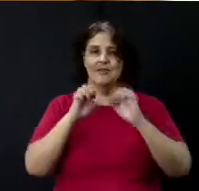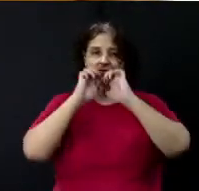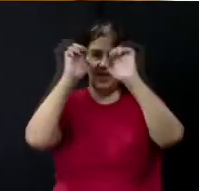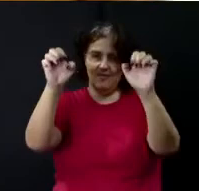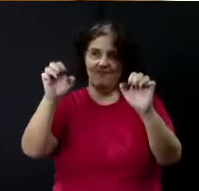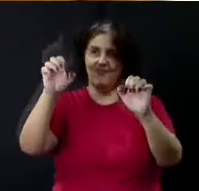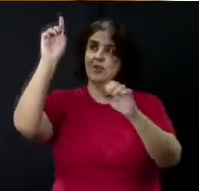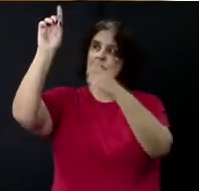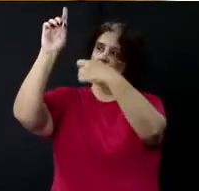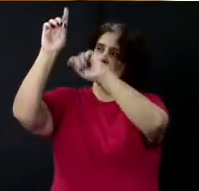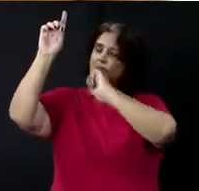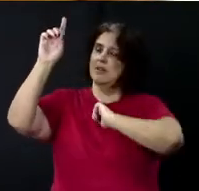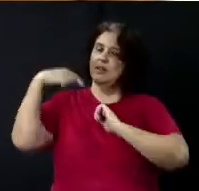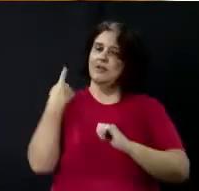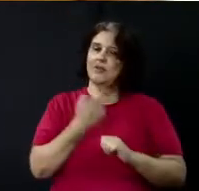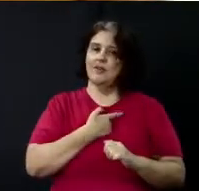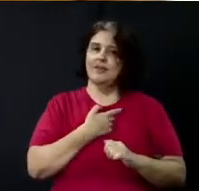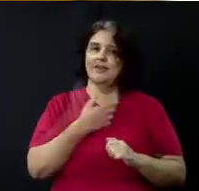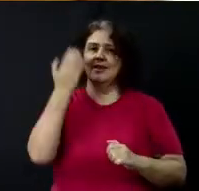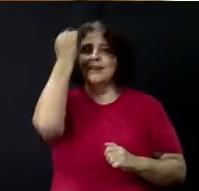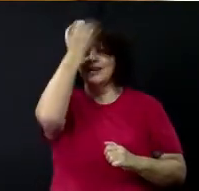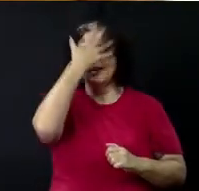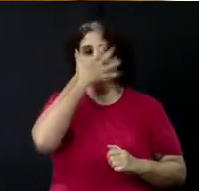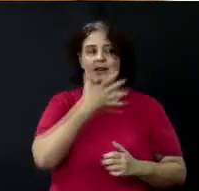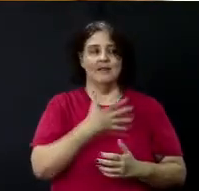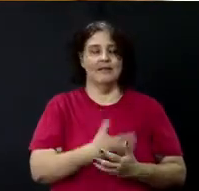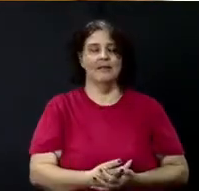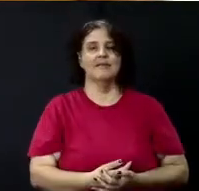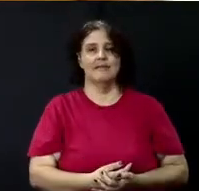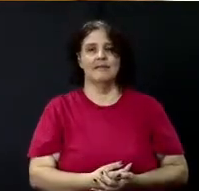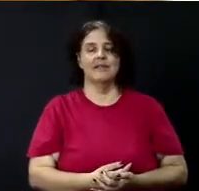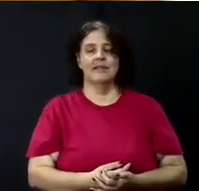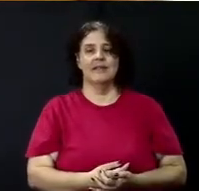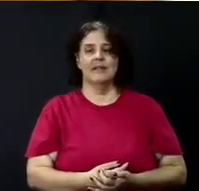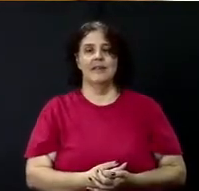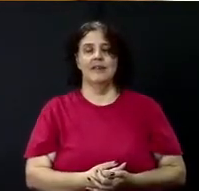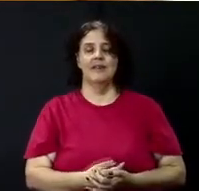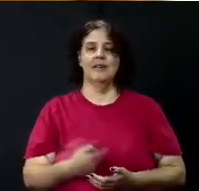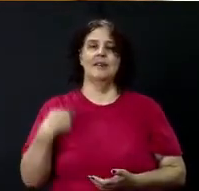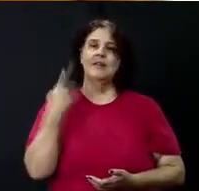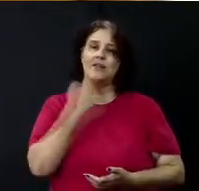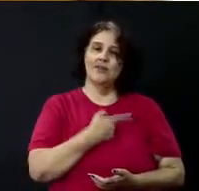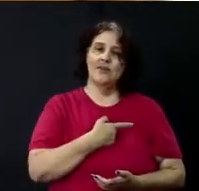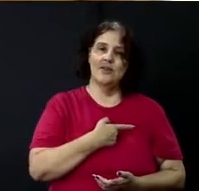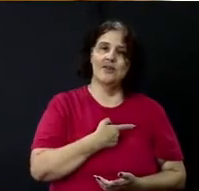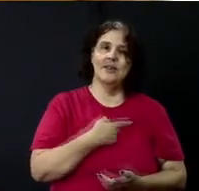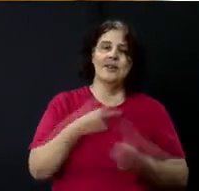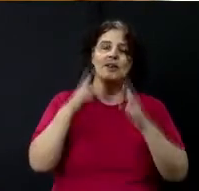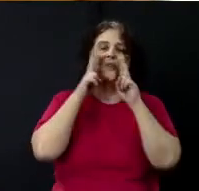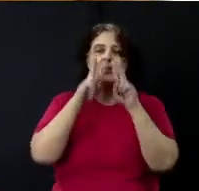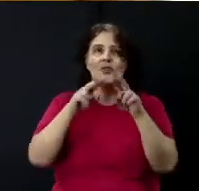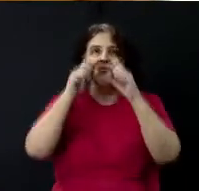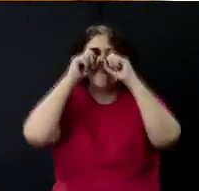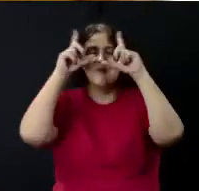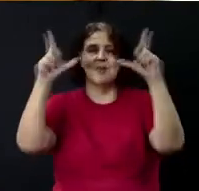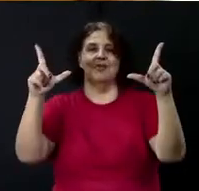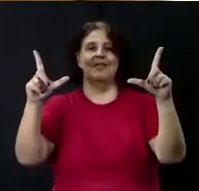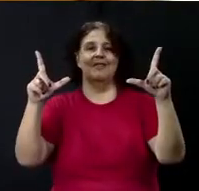da sua graça, nós aqueles que já vemos, e que nos mantenhamos com os nossos olhos